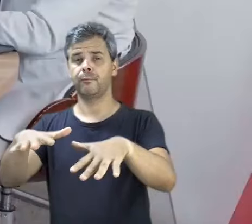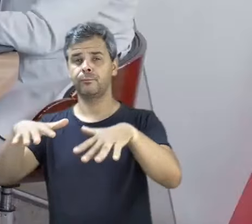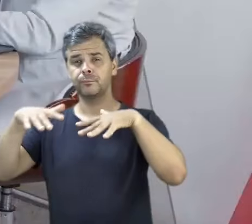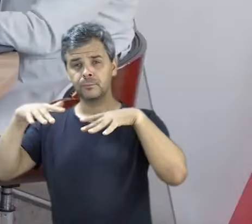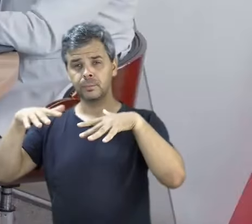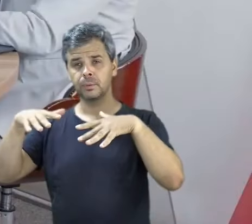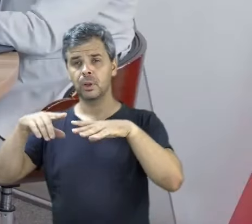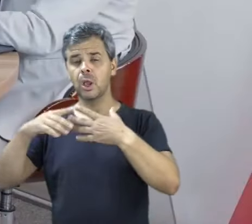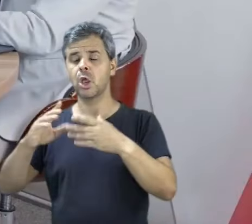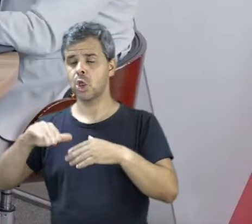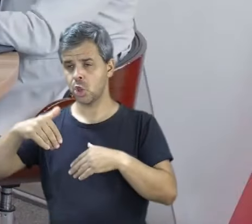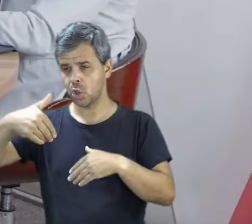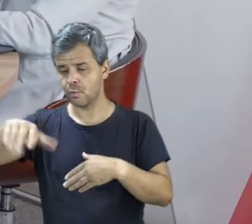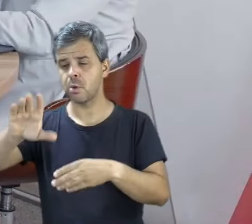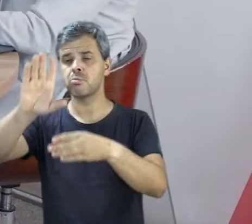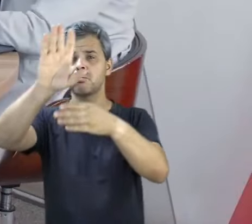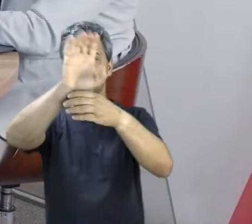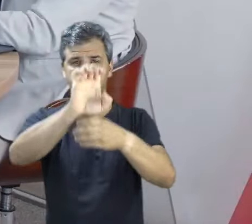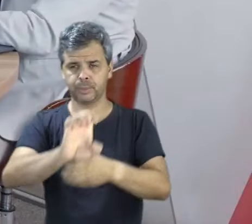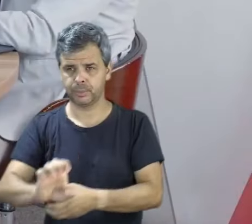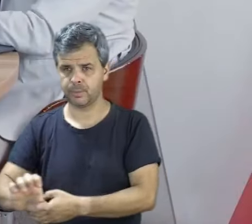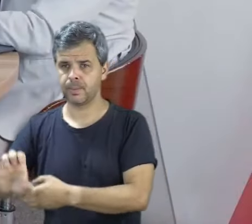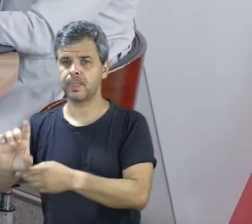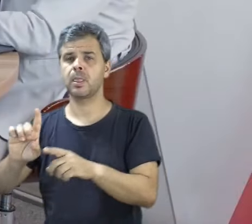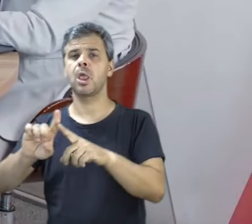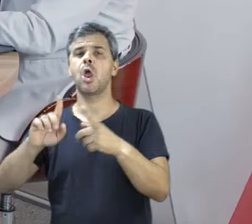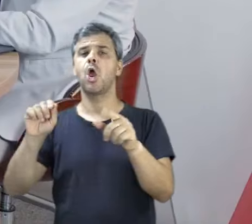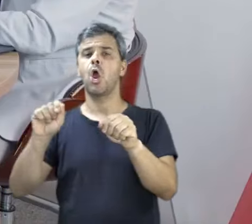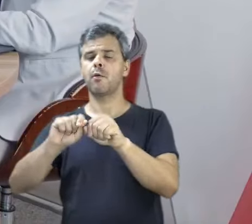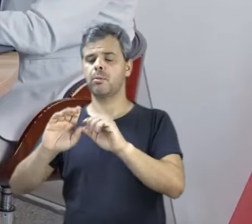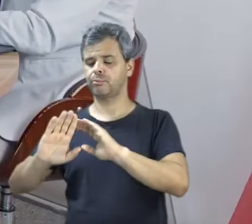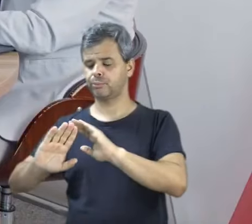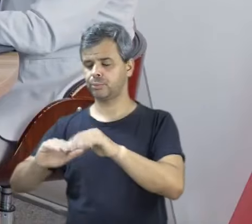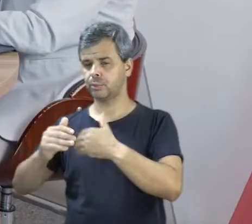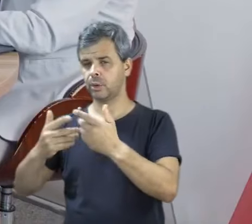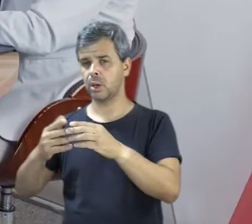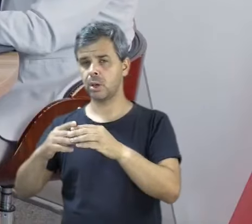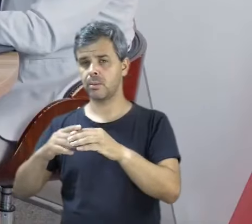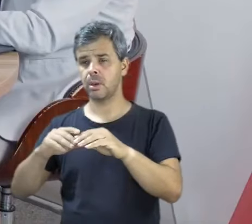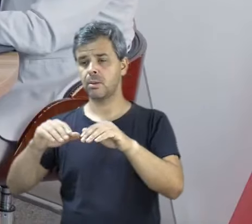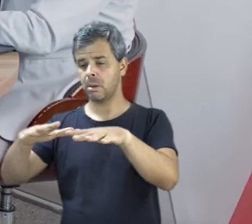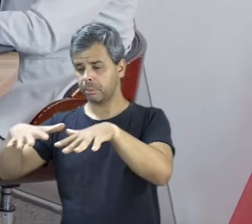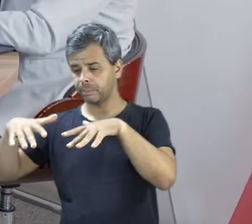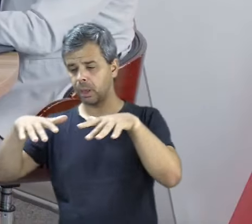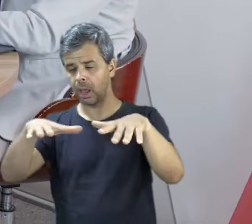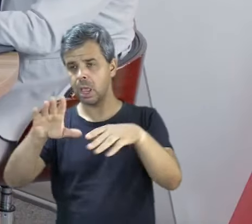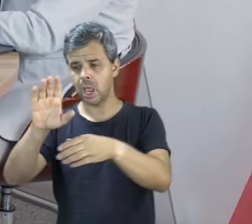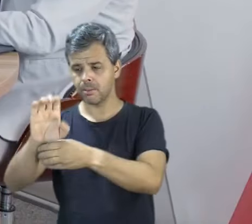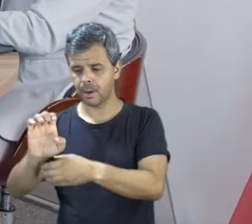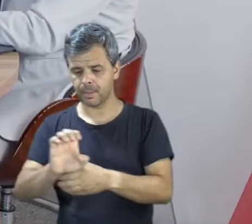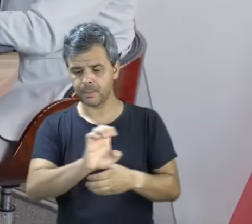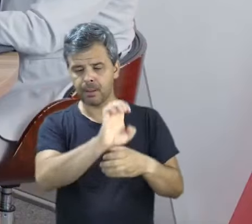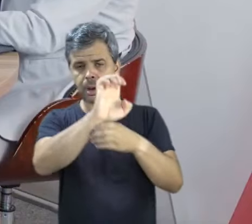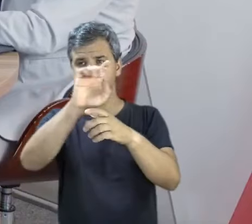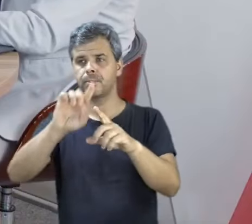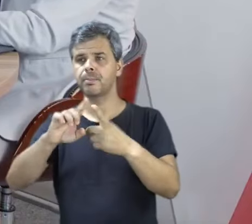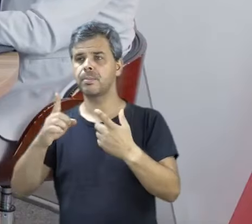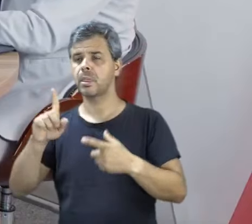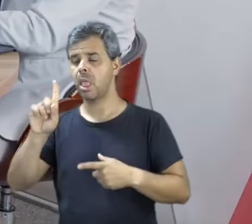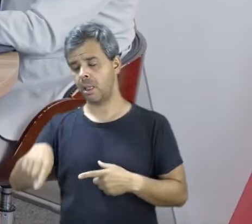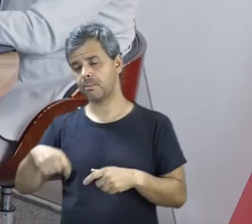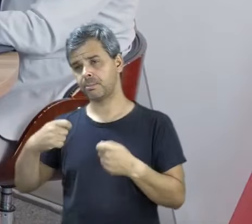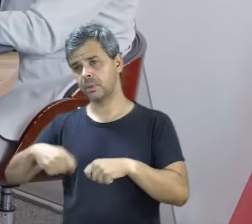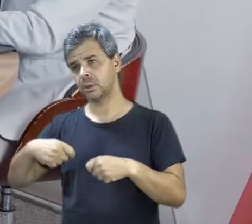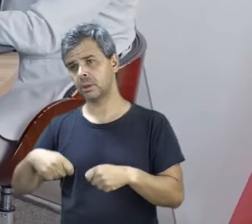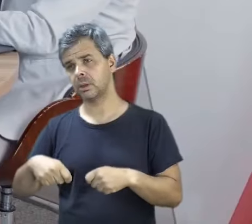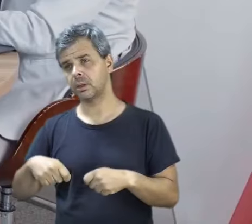Certo. Então, a gente foi para os estados e fizemos um processo de plenárias de atualização. Até porque depois de tanto tempo era preciso realmente